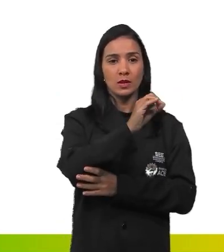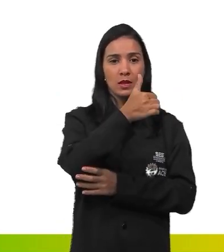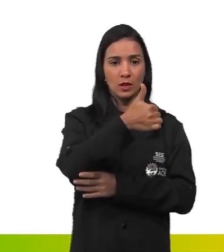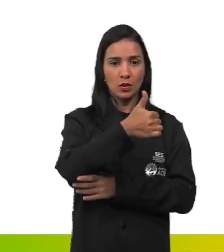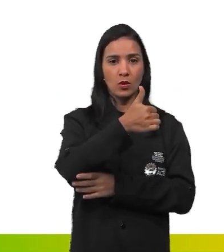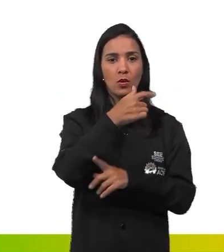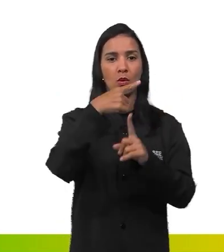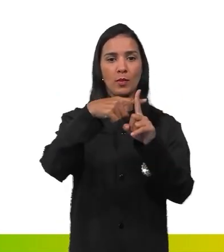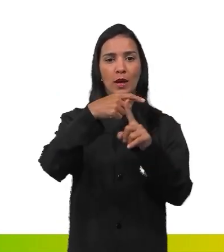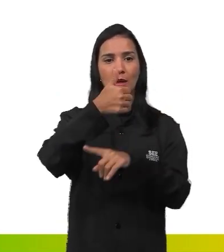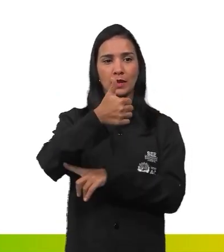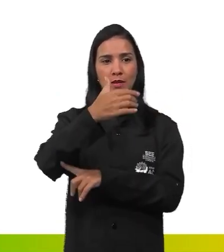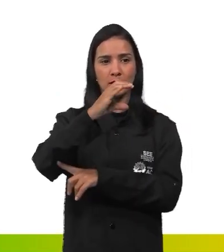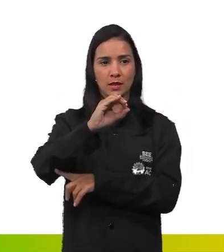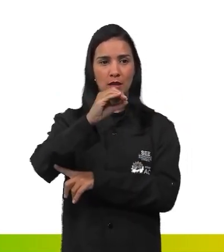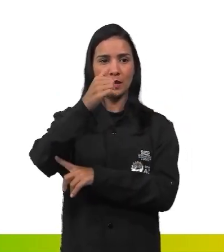até